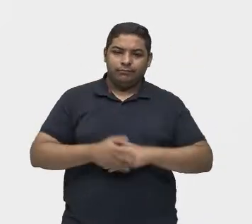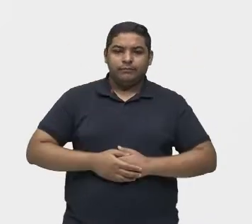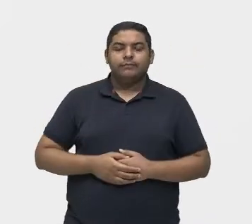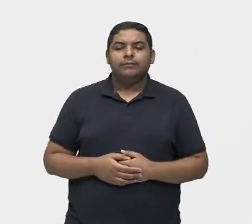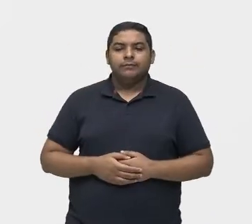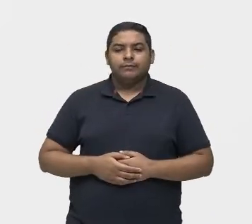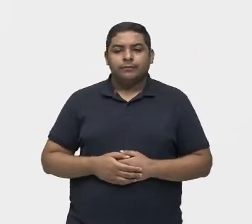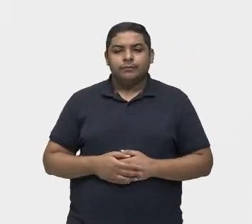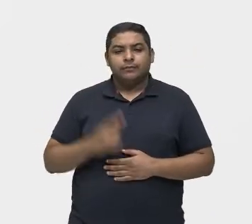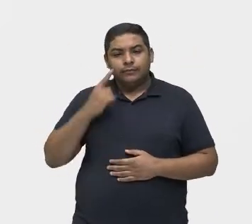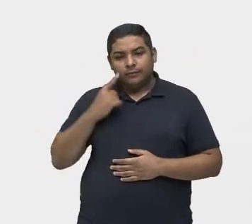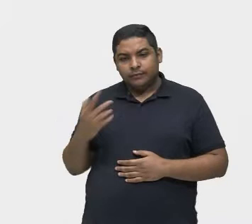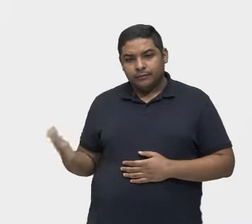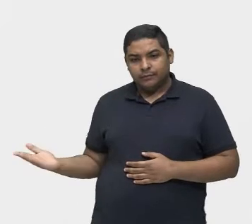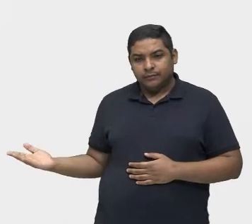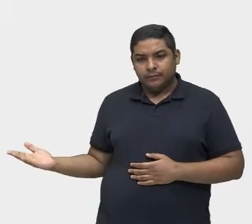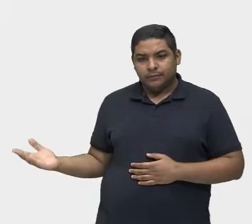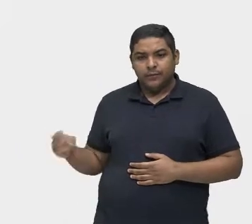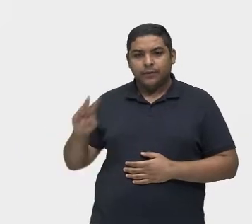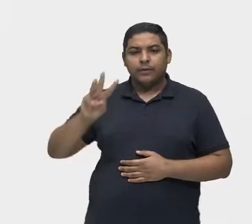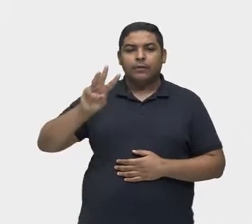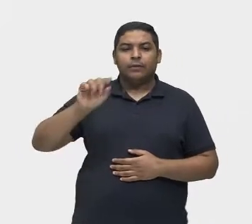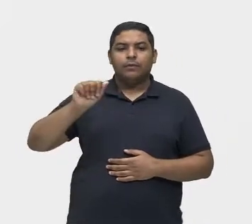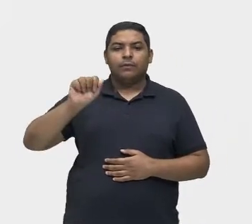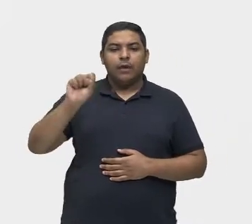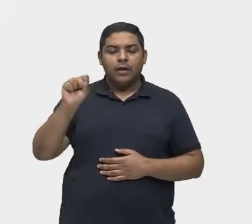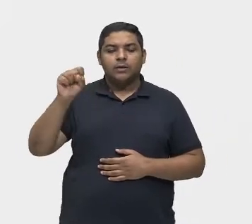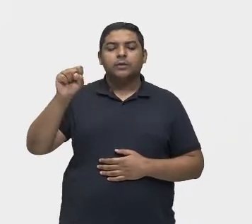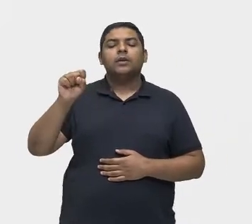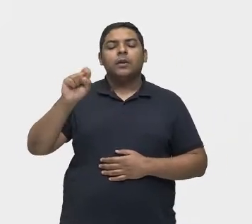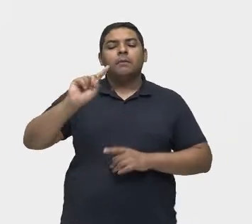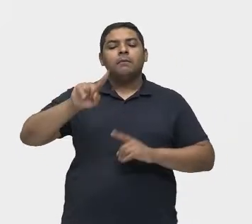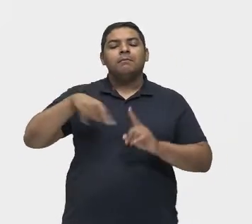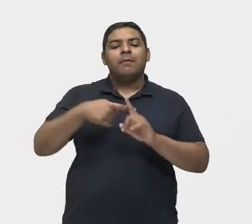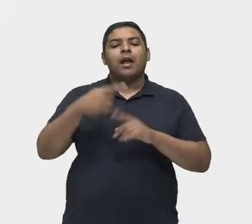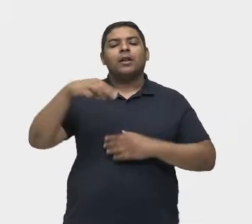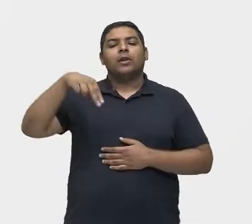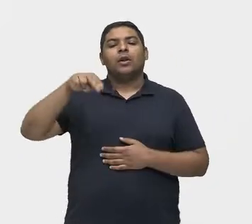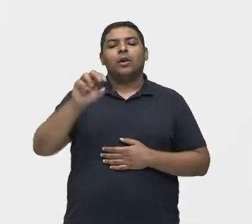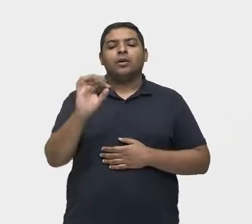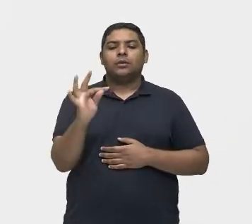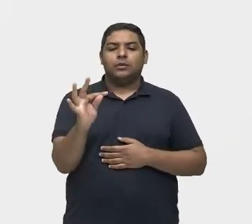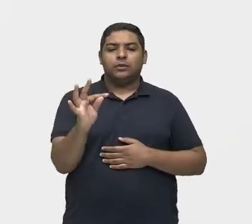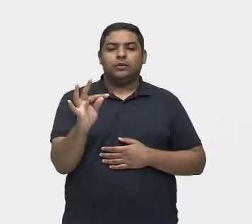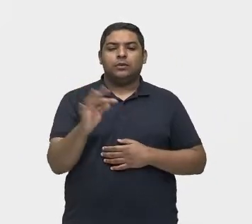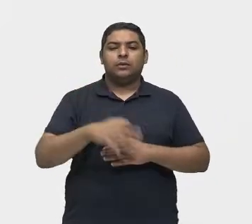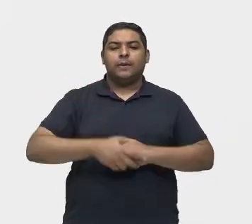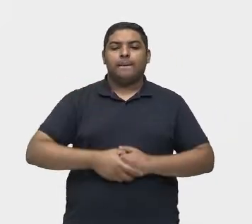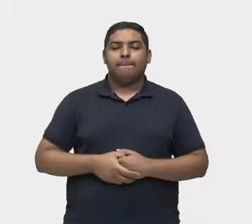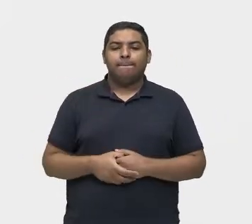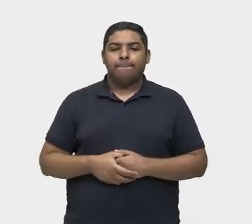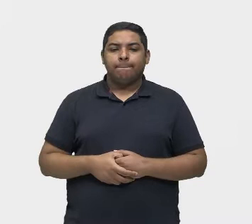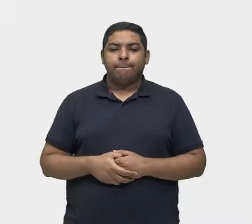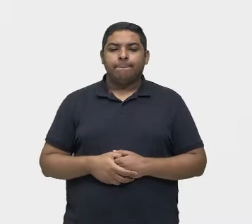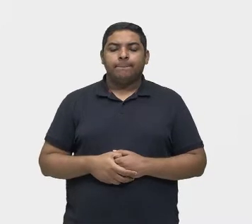de not. O was, então, ele está sendo utilizado ali justamente porque o sujeito é Louise, que é um